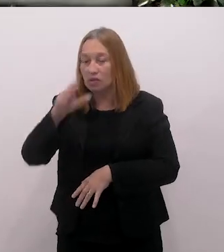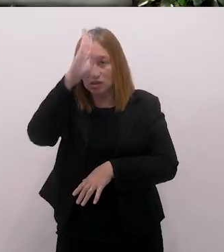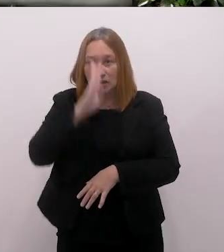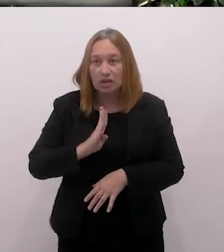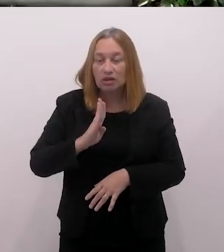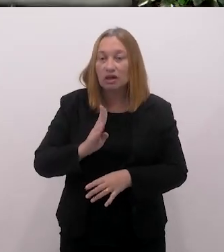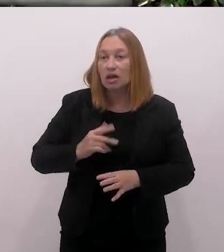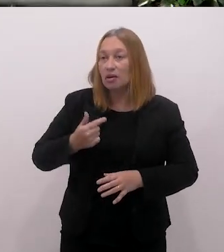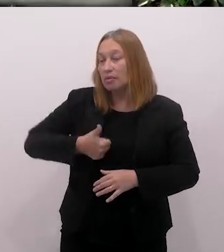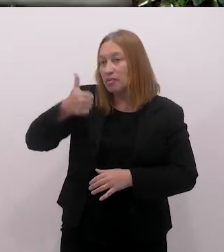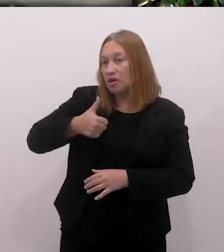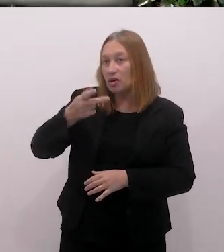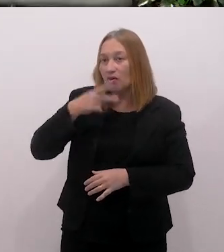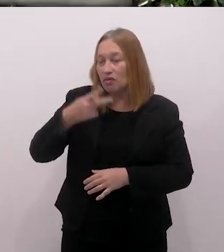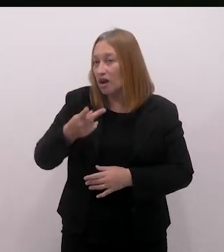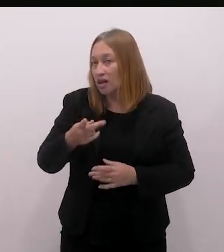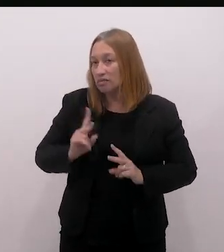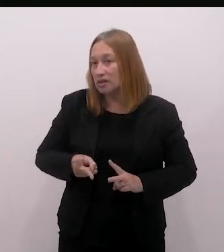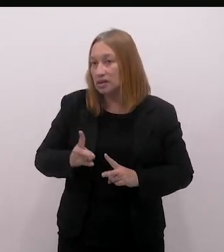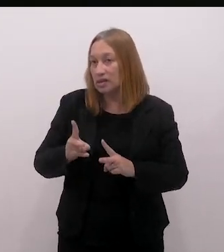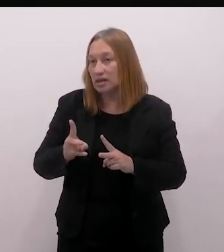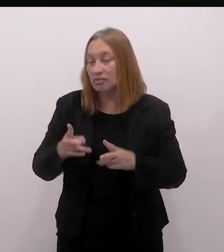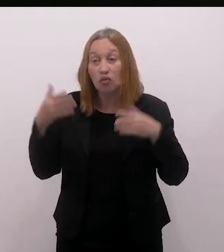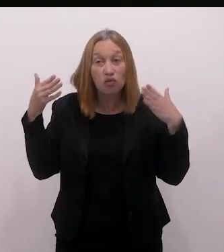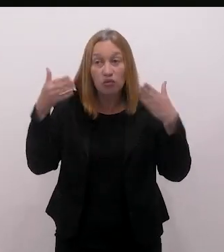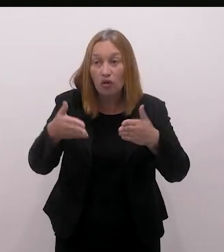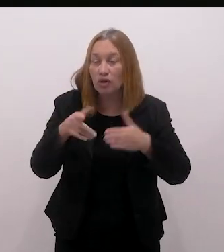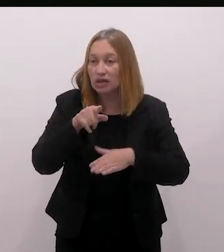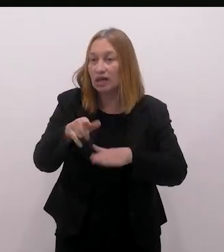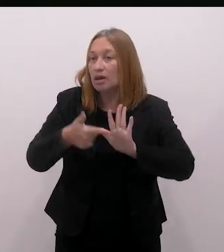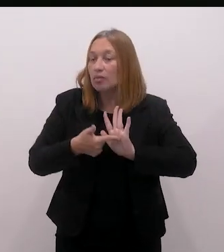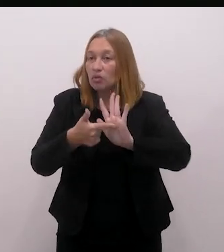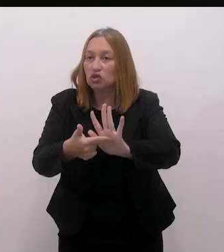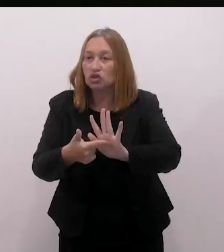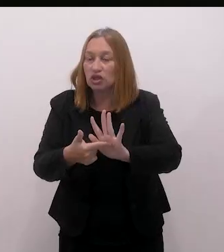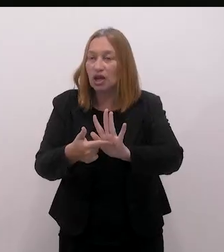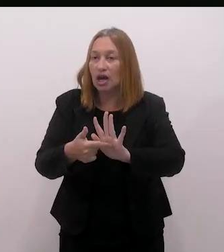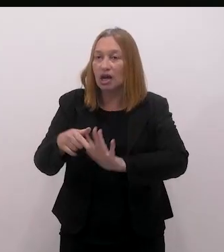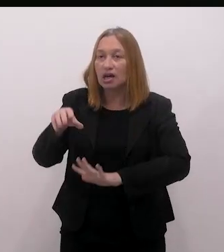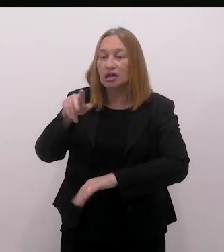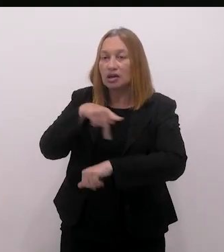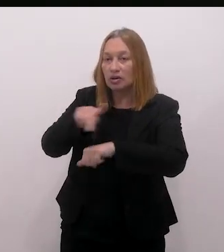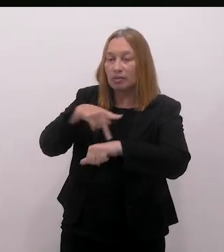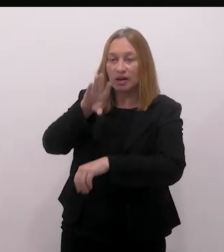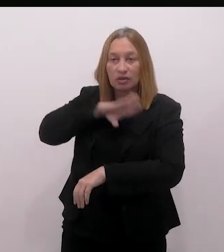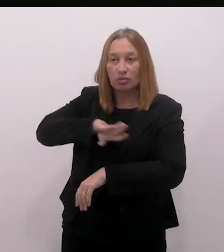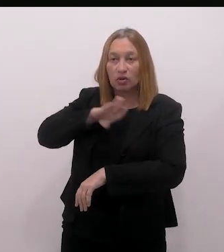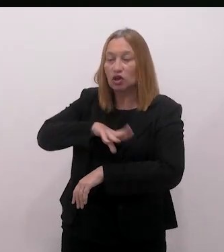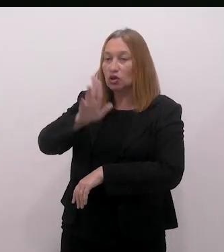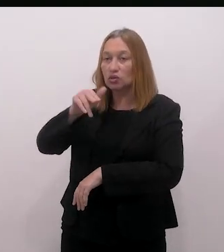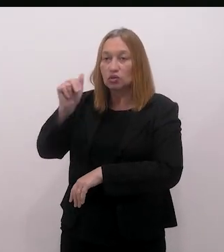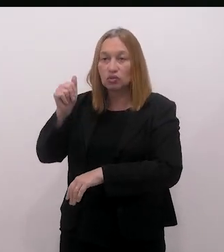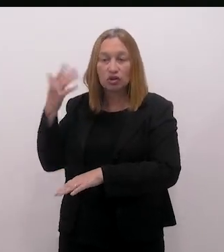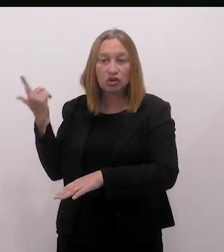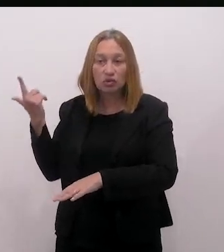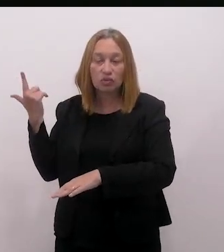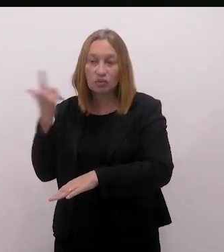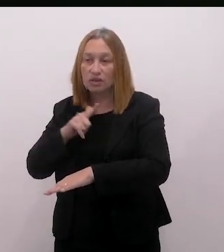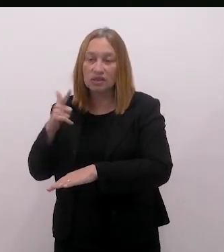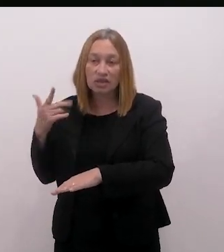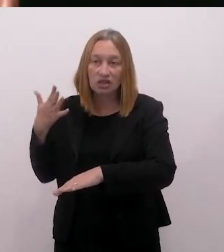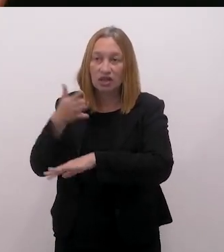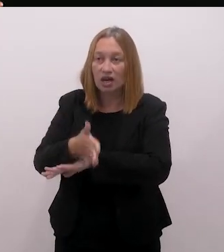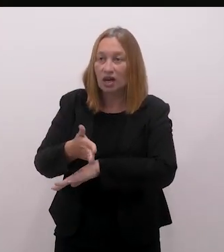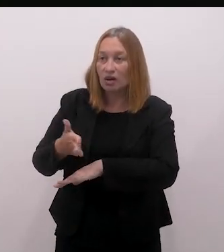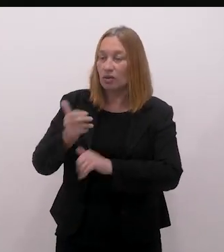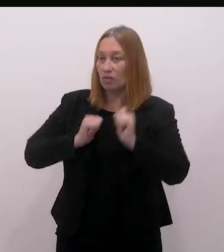gratuito. A primeira coisa que eles veem é quantos seguidores têm. Até nós conseguimos mostrar que Portugal nunca conseguiria chegar àqueles números, mesmo o